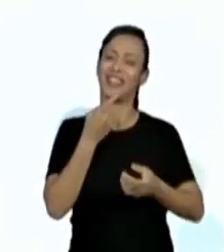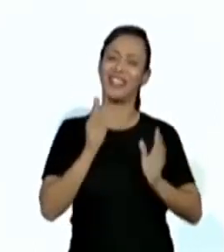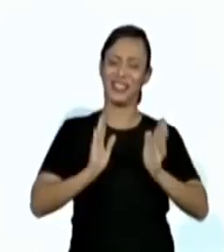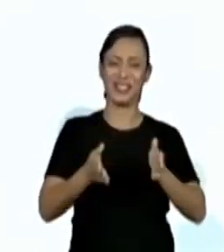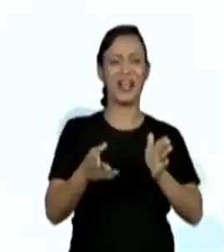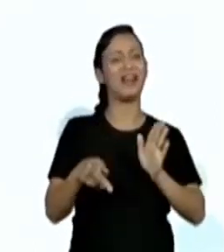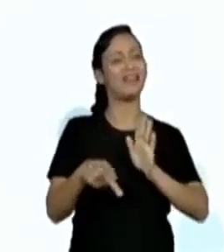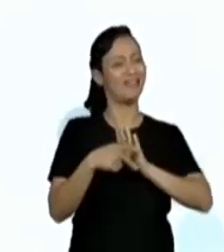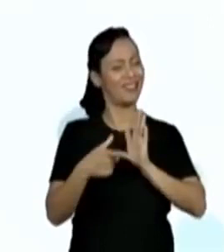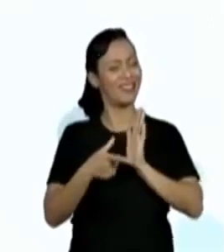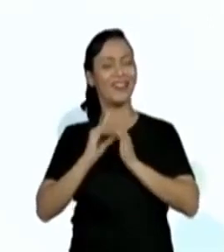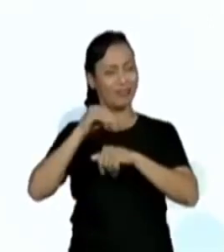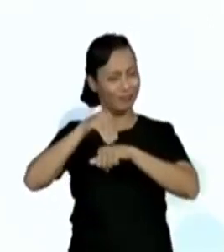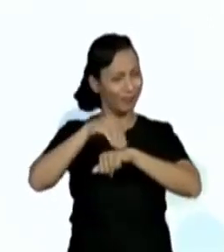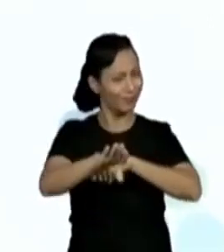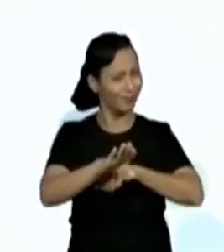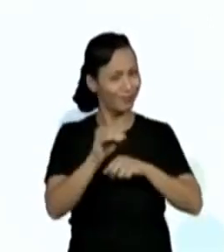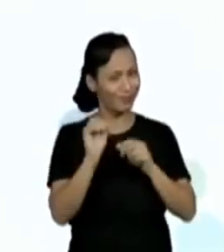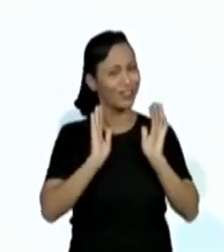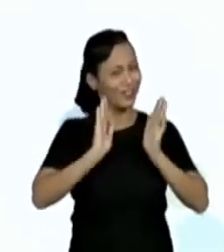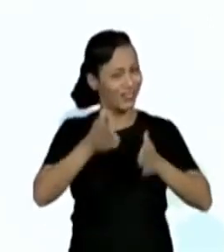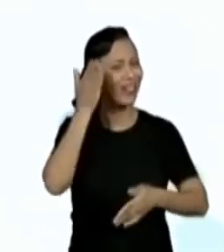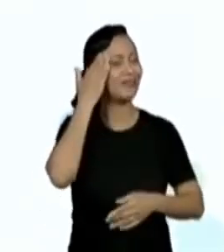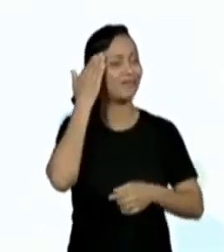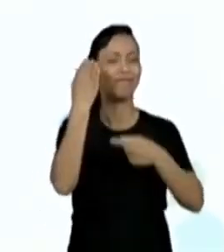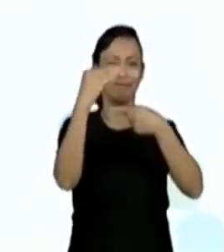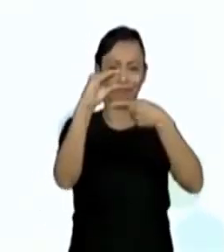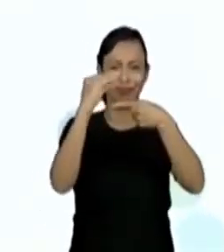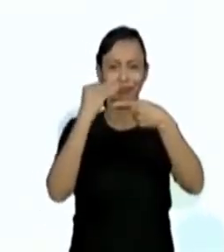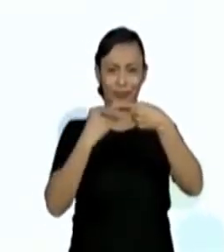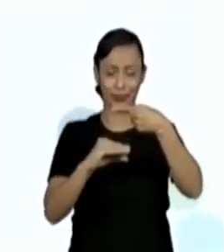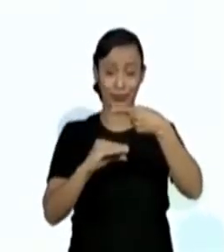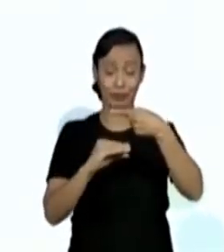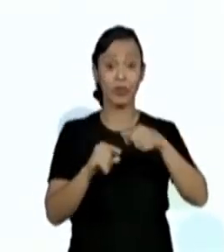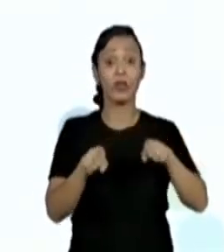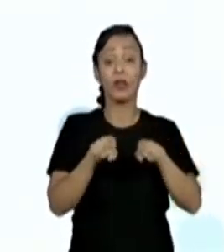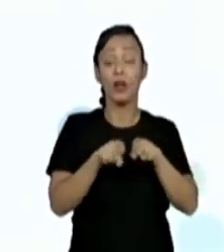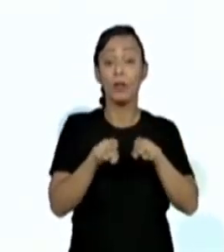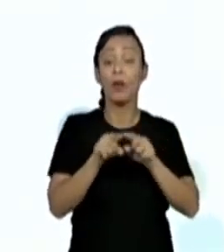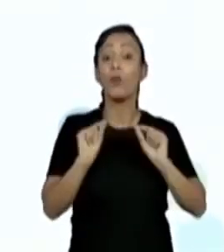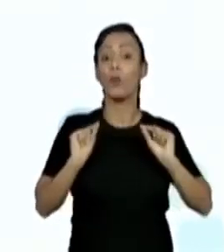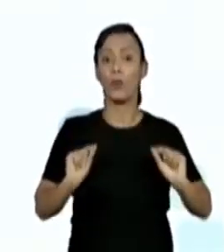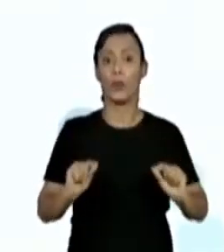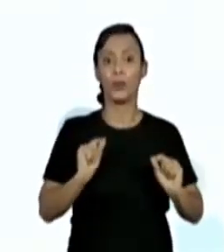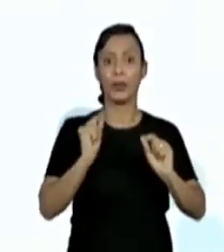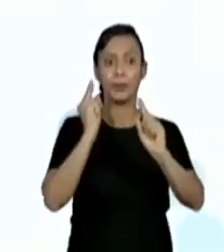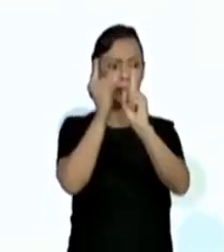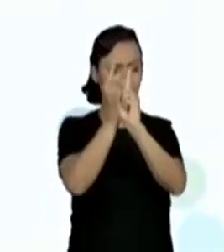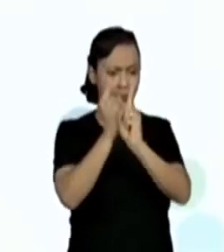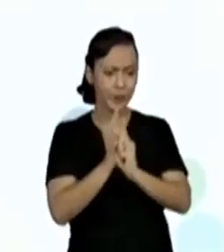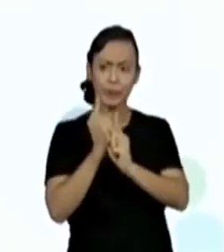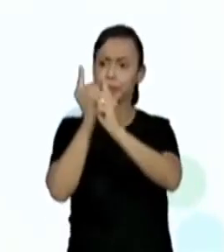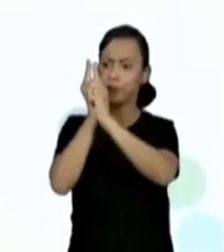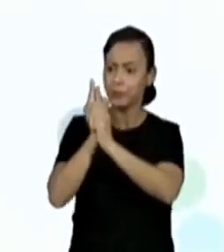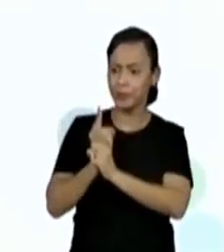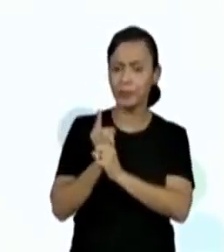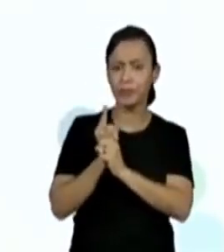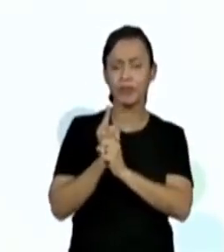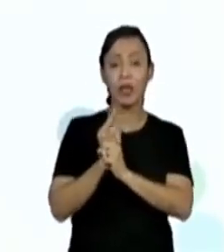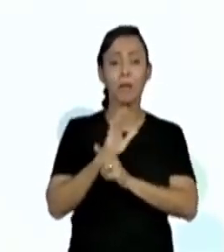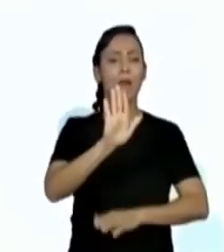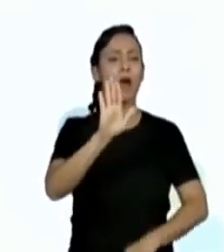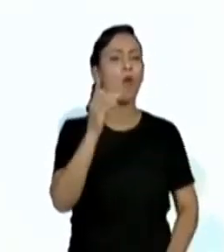nossa aula seria sobre frações vamos identificar e representar e também quero